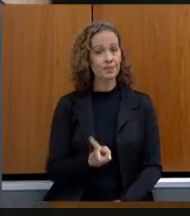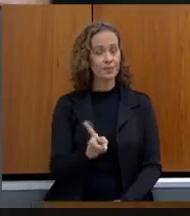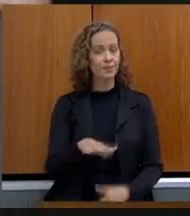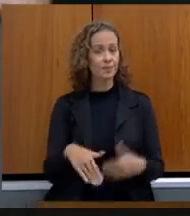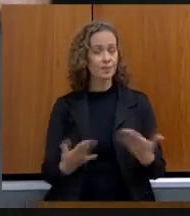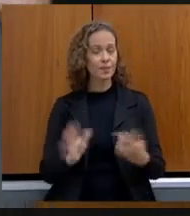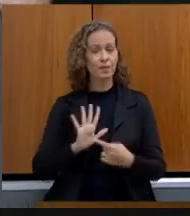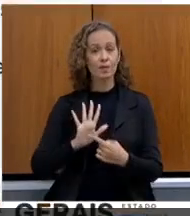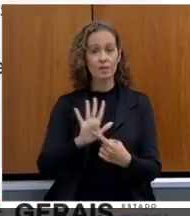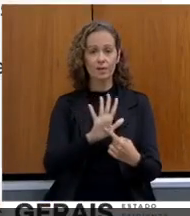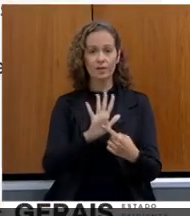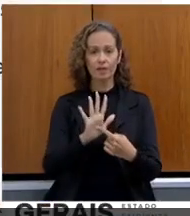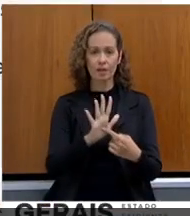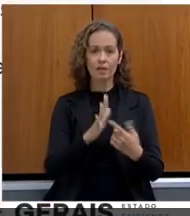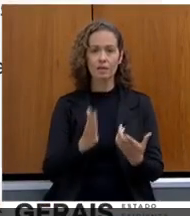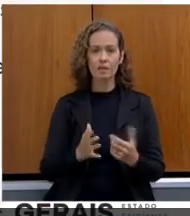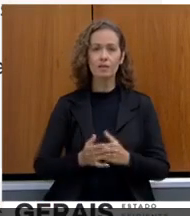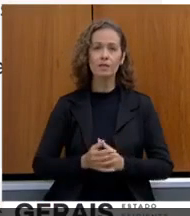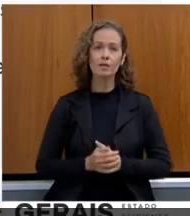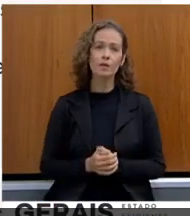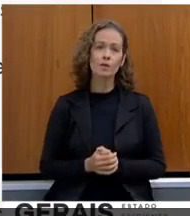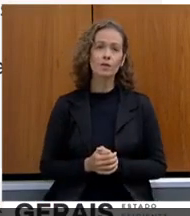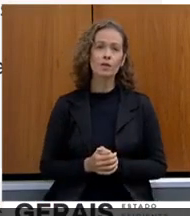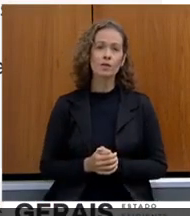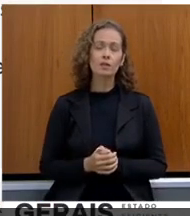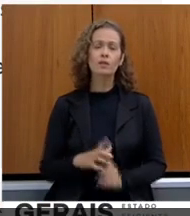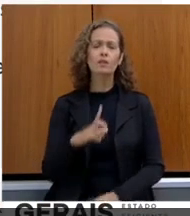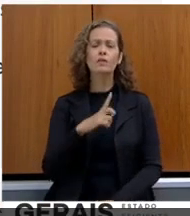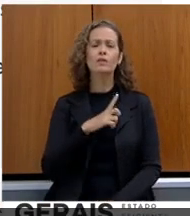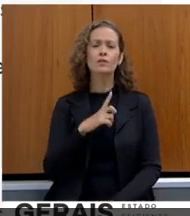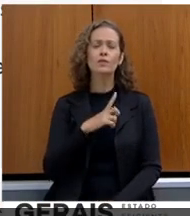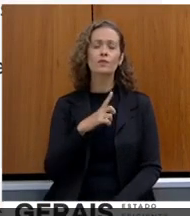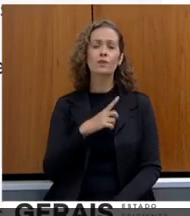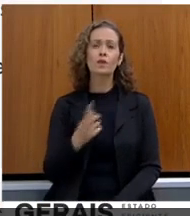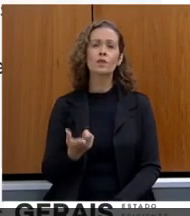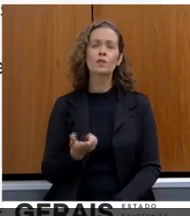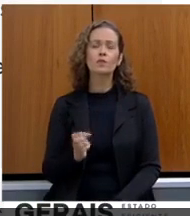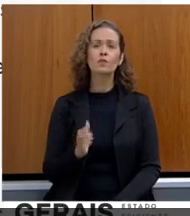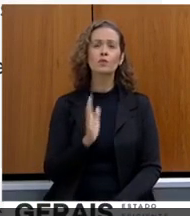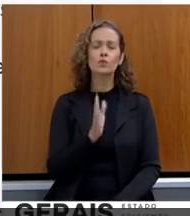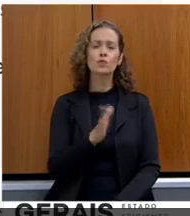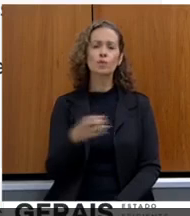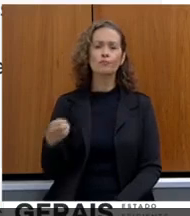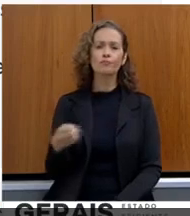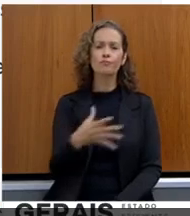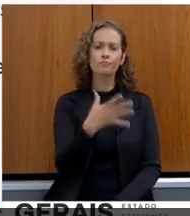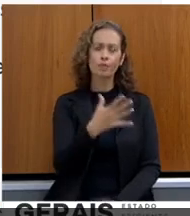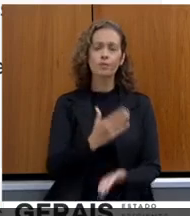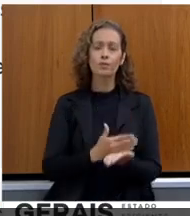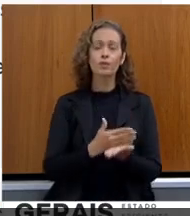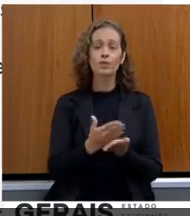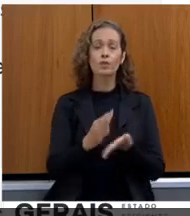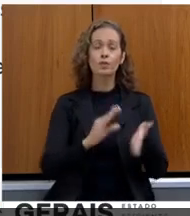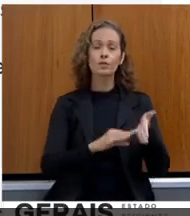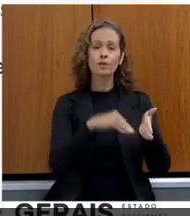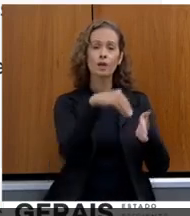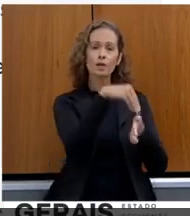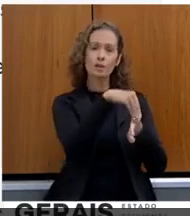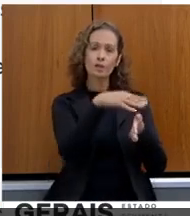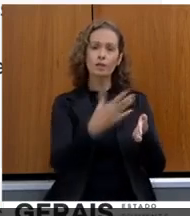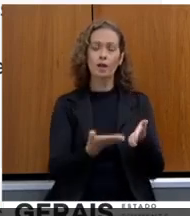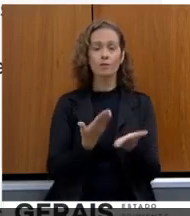então apresentação em relação as atividades remotas tivemos uma atualização já iniciada desde o início do calendário letivo